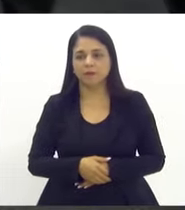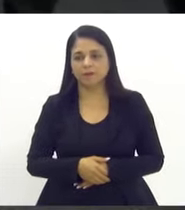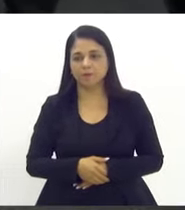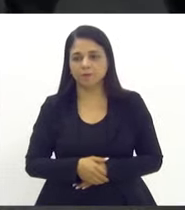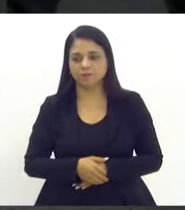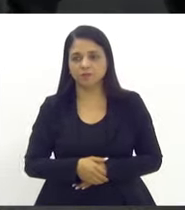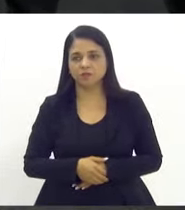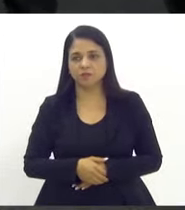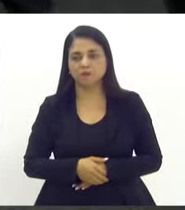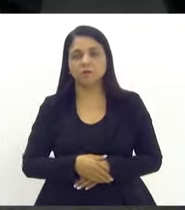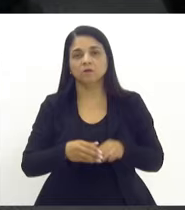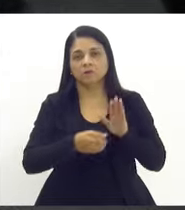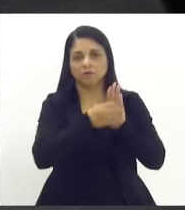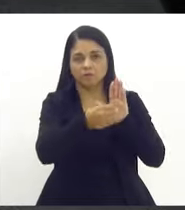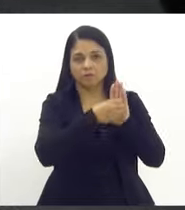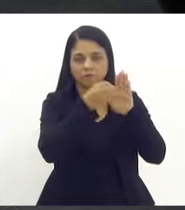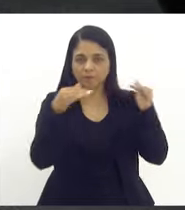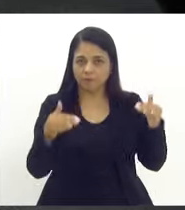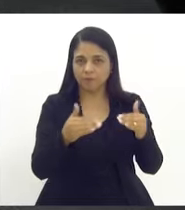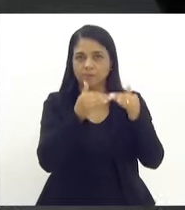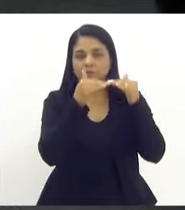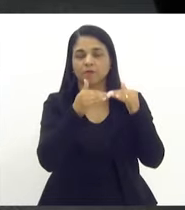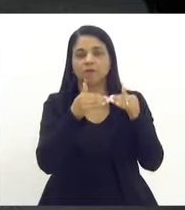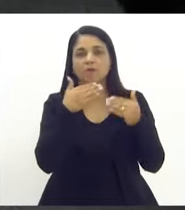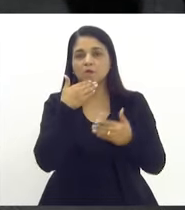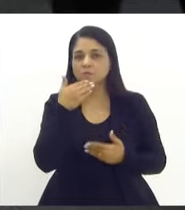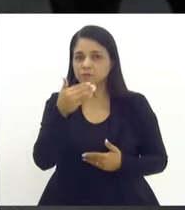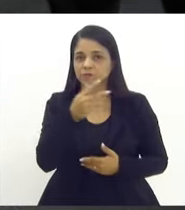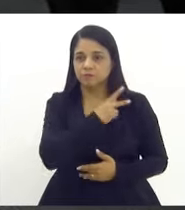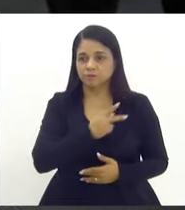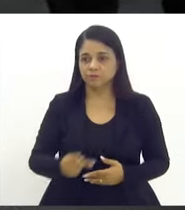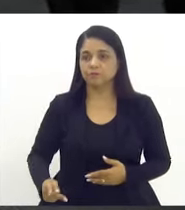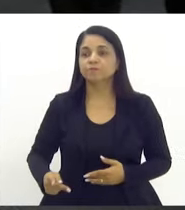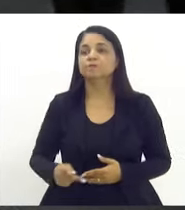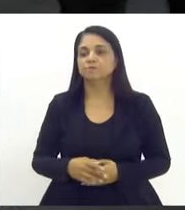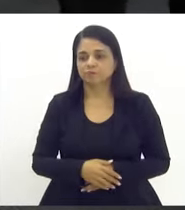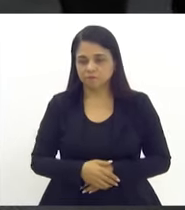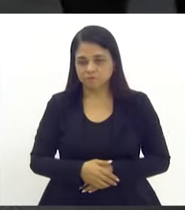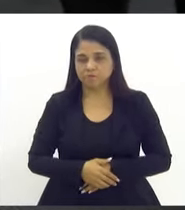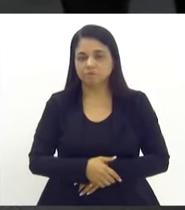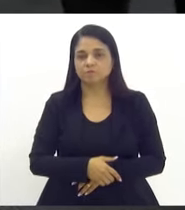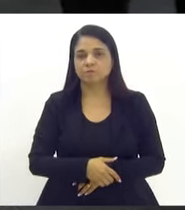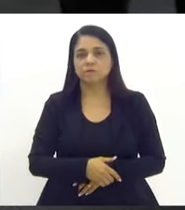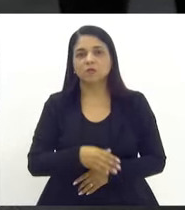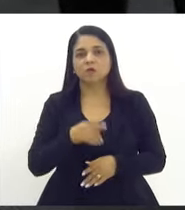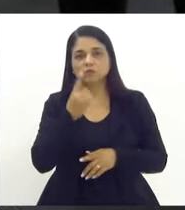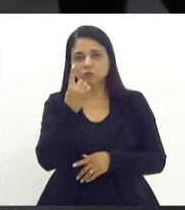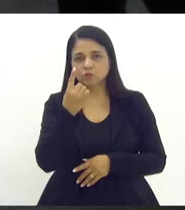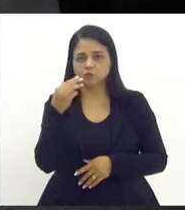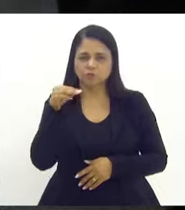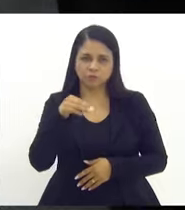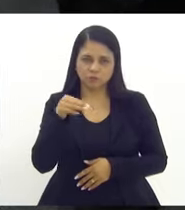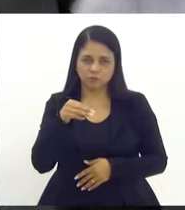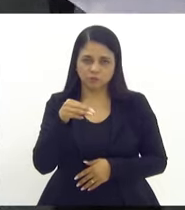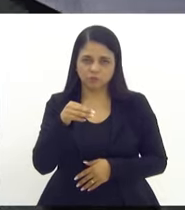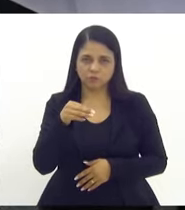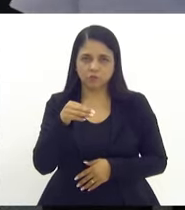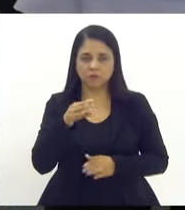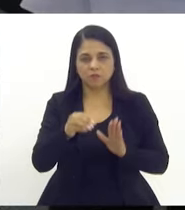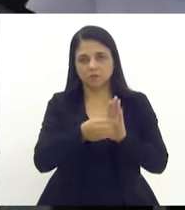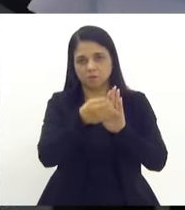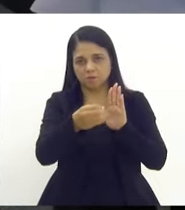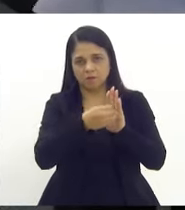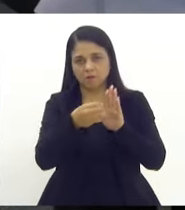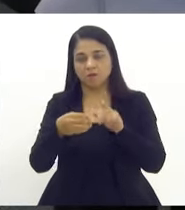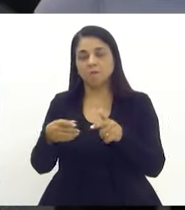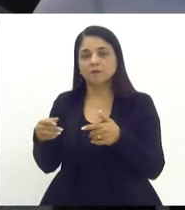Senhora Presidente, o parecer é pela legalidade, mas vou pedir a Vossa Excelência se pode nos conceder alguns minutos só, em razão das emendas, para